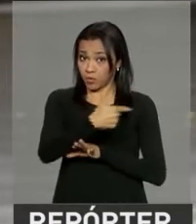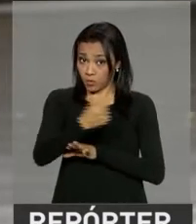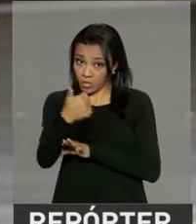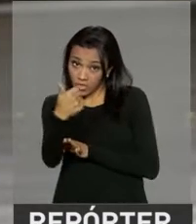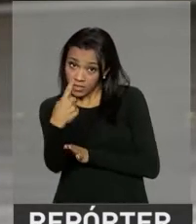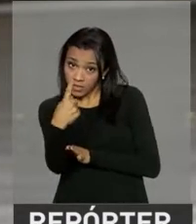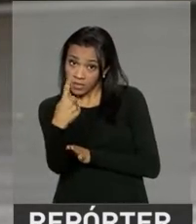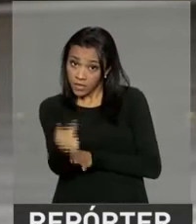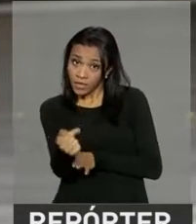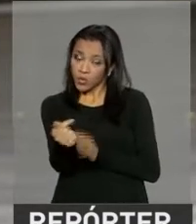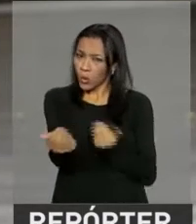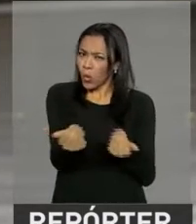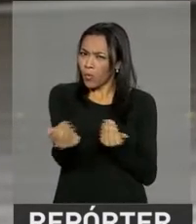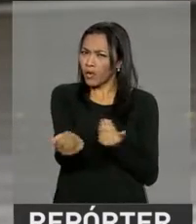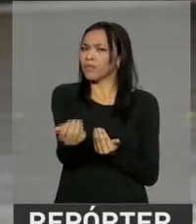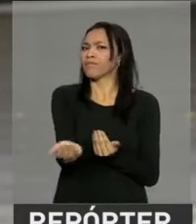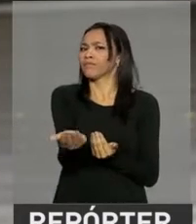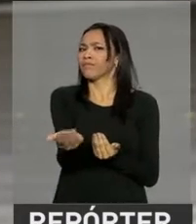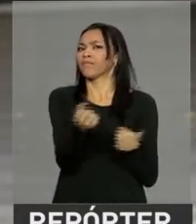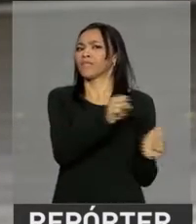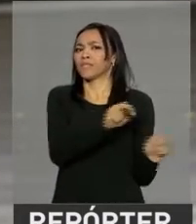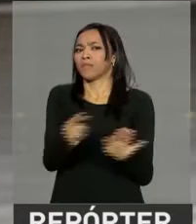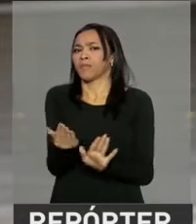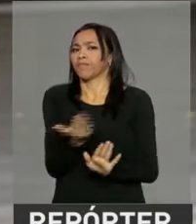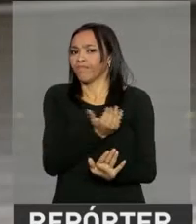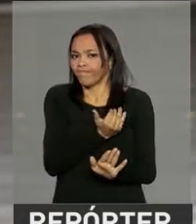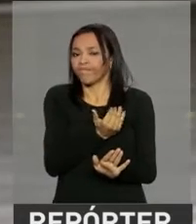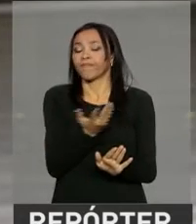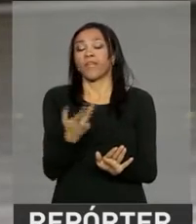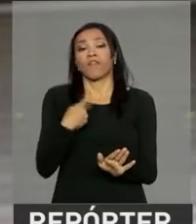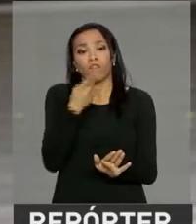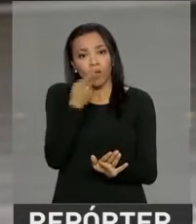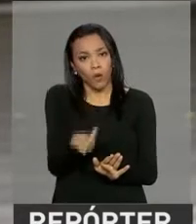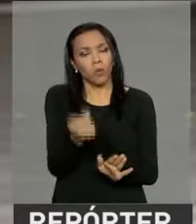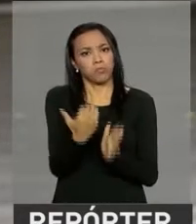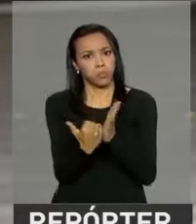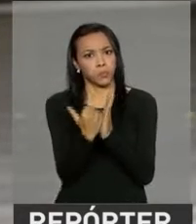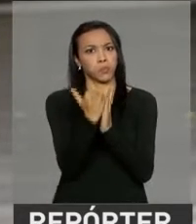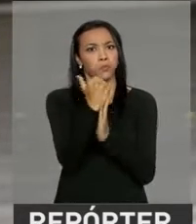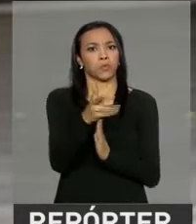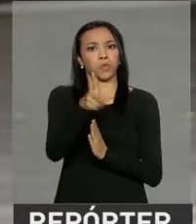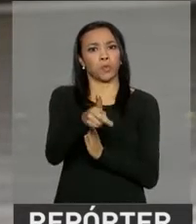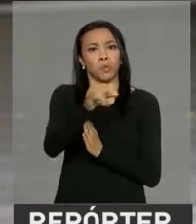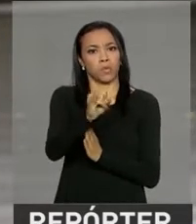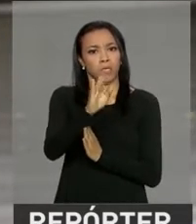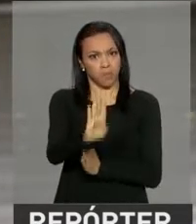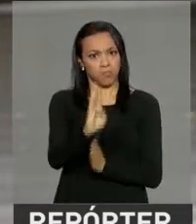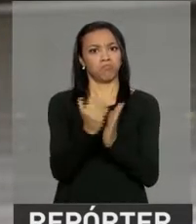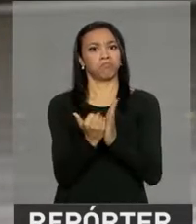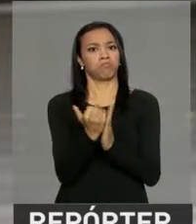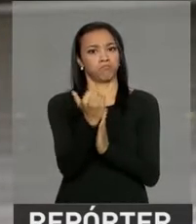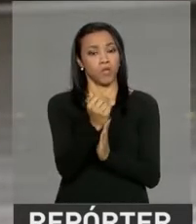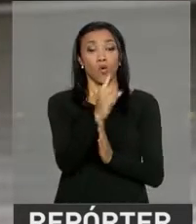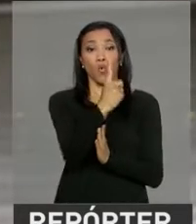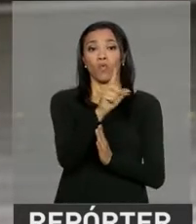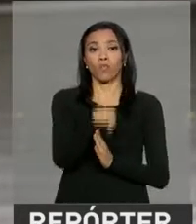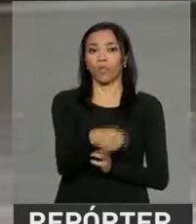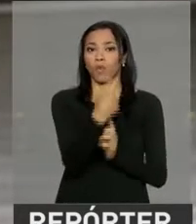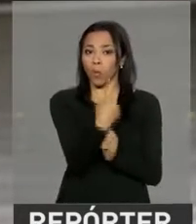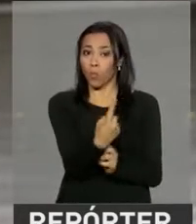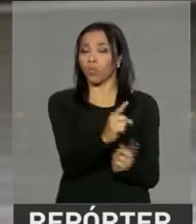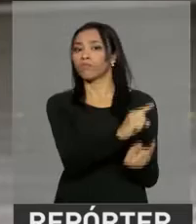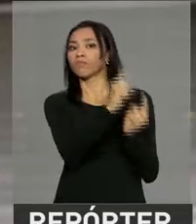semana anterior os analistas revisaram a projeção de crescimento do pib que é o produto interno bruto de umbigo 1